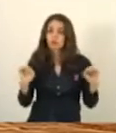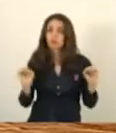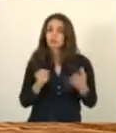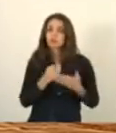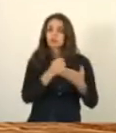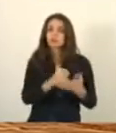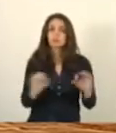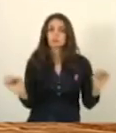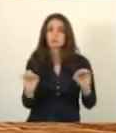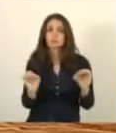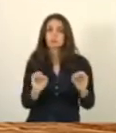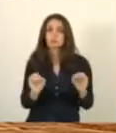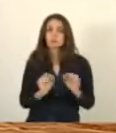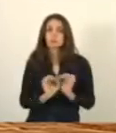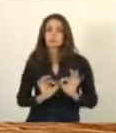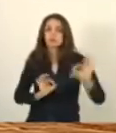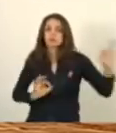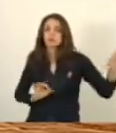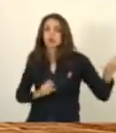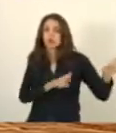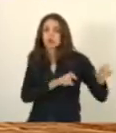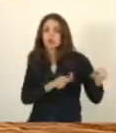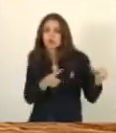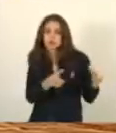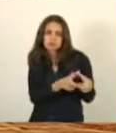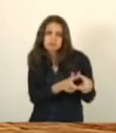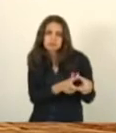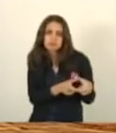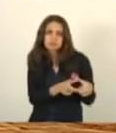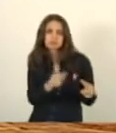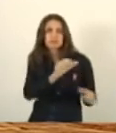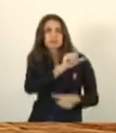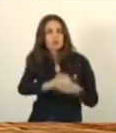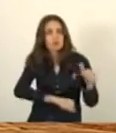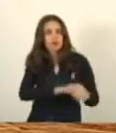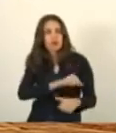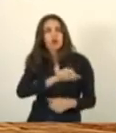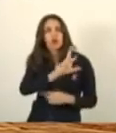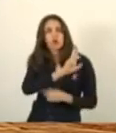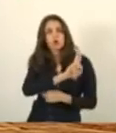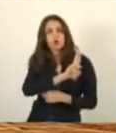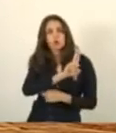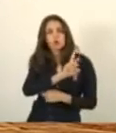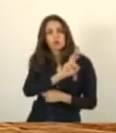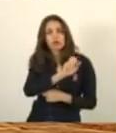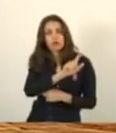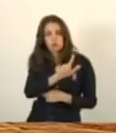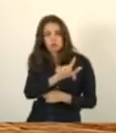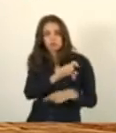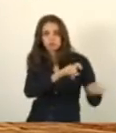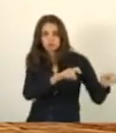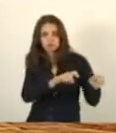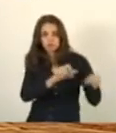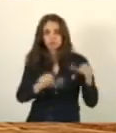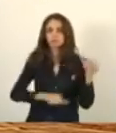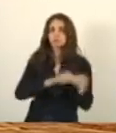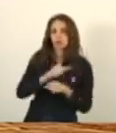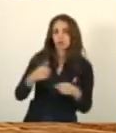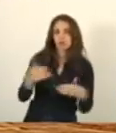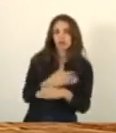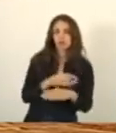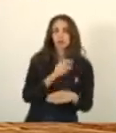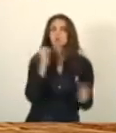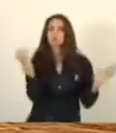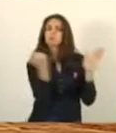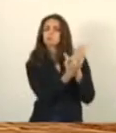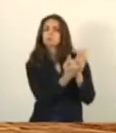da sede do município de Alfredo Chaves. Então, por isso, quem mora nas comunidades ali do município de Alfredo Chaves, é